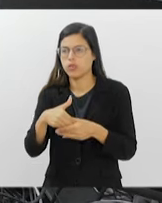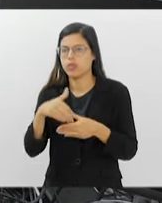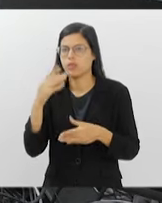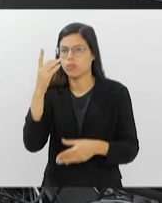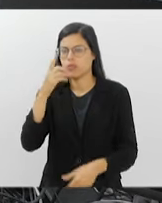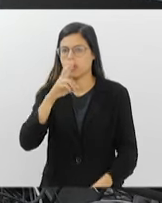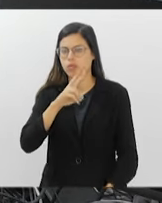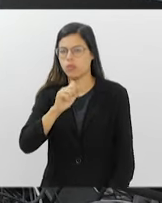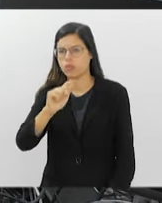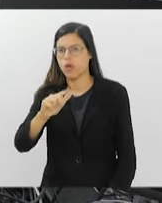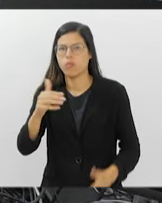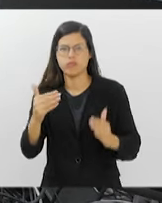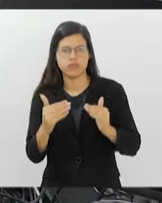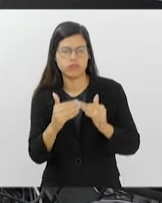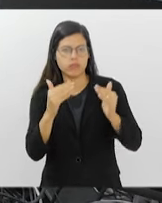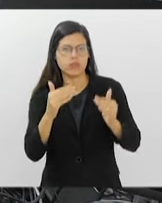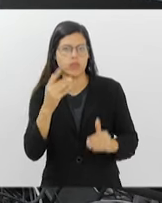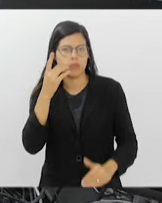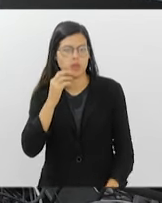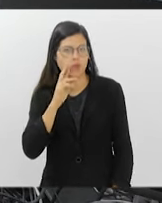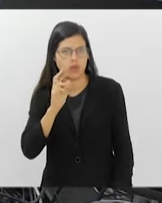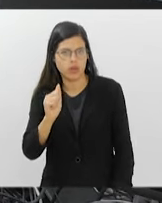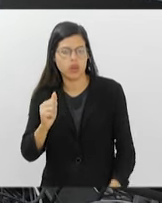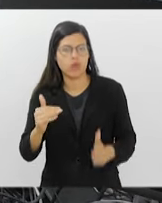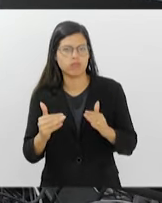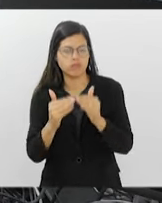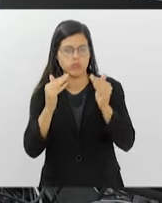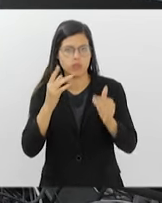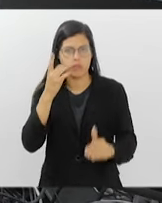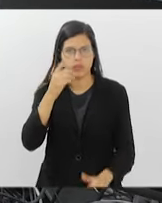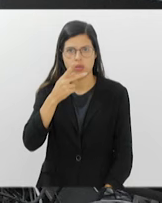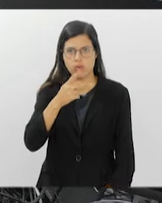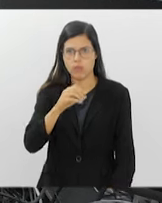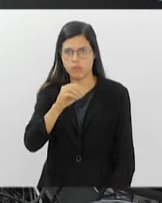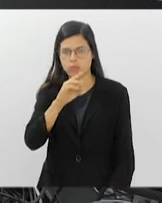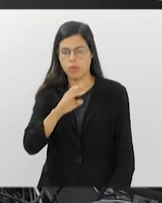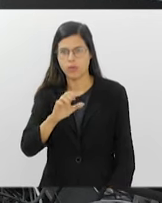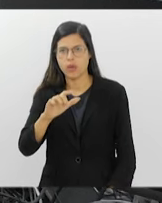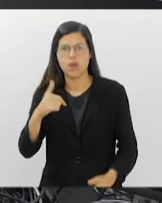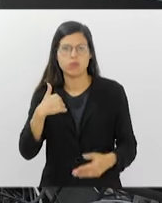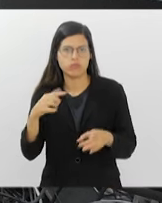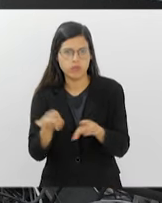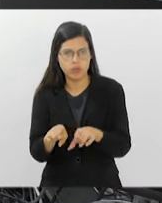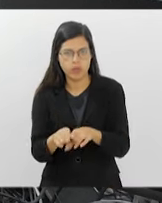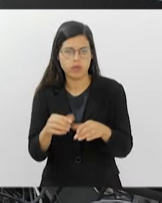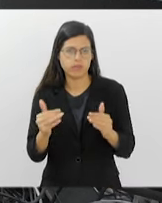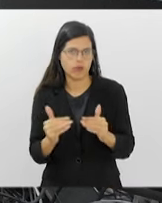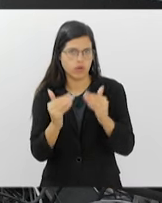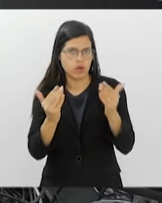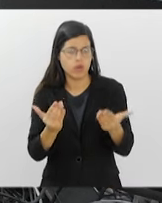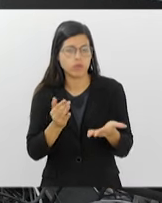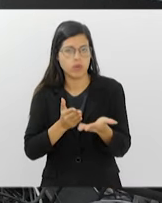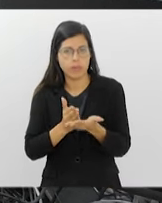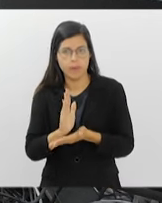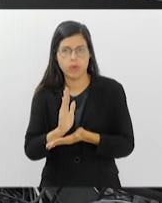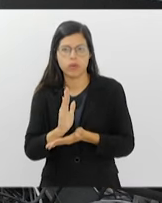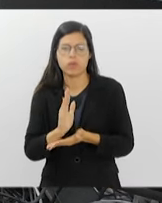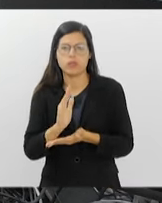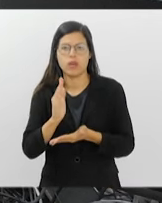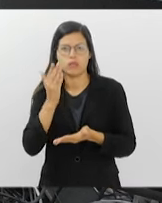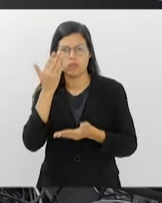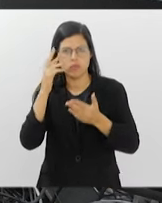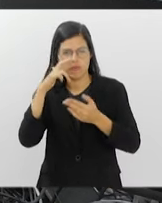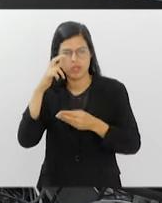favorável Deputado Rodrigo Amorin favorável Presidente Deputado Felipe poubel eu também voto favorável então ficou aprovado a vistoria